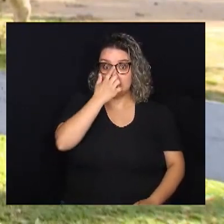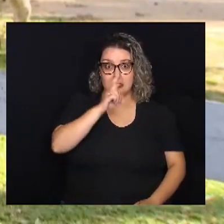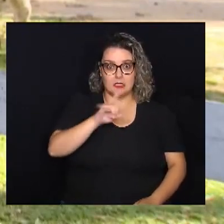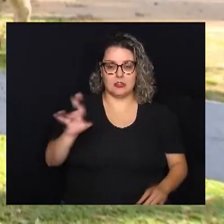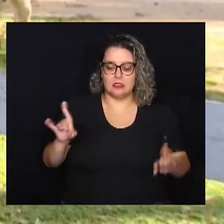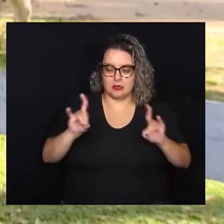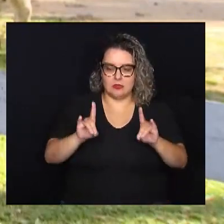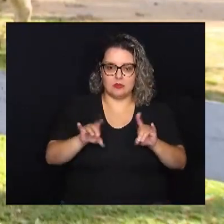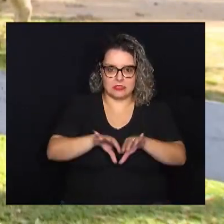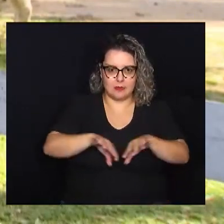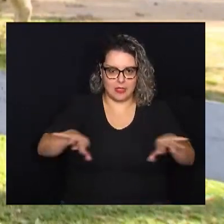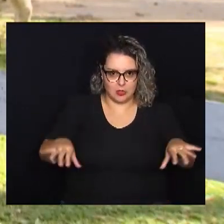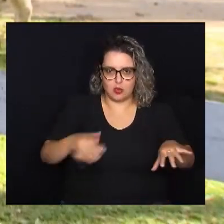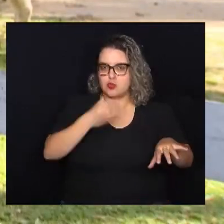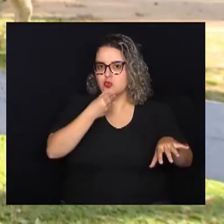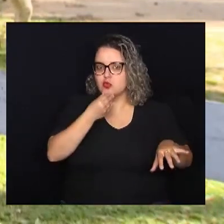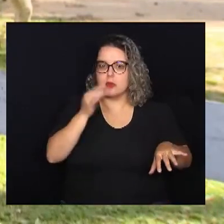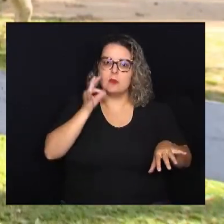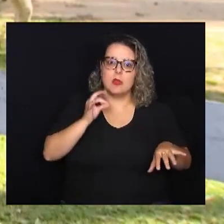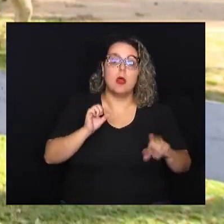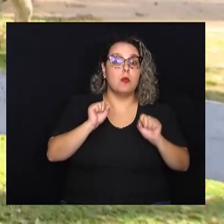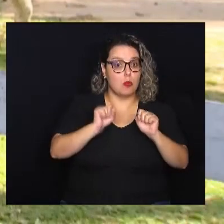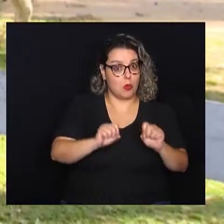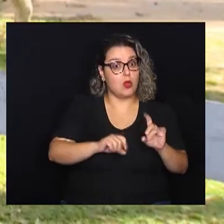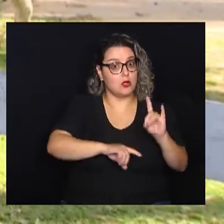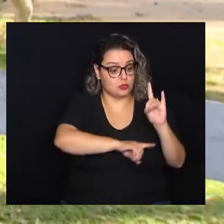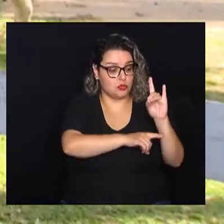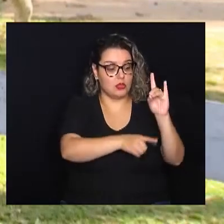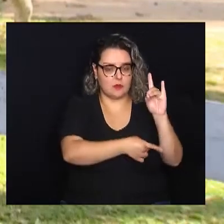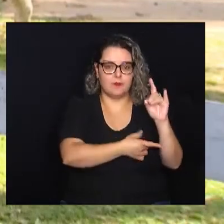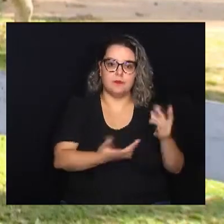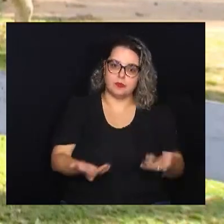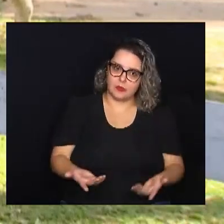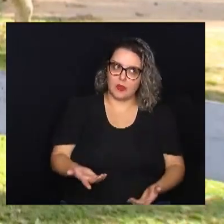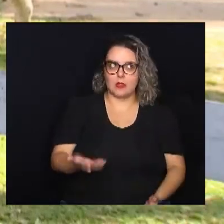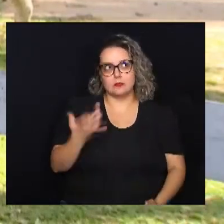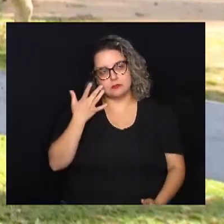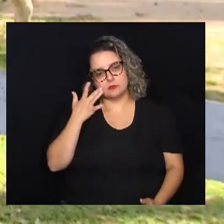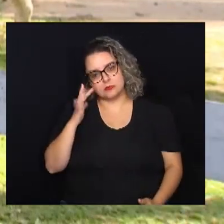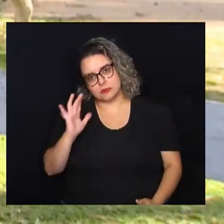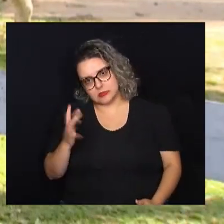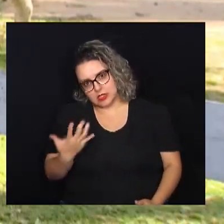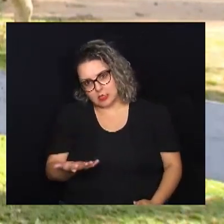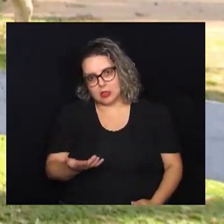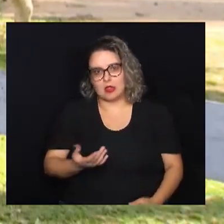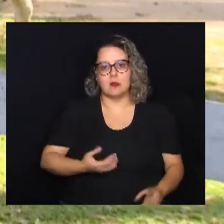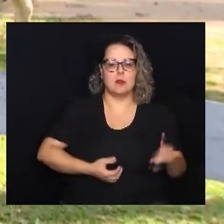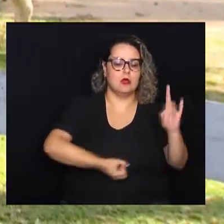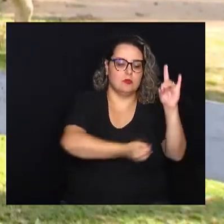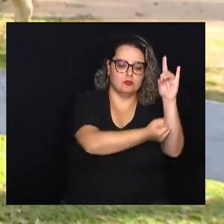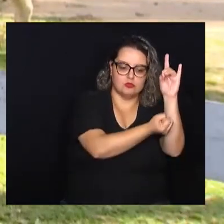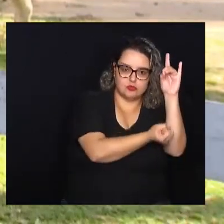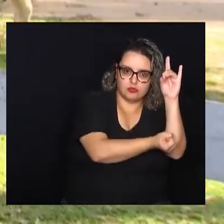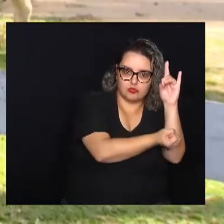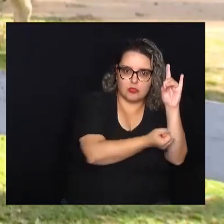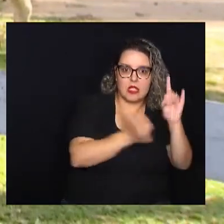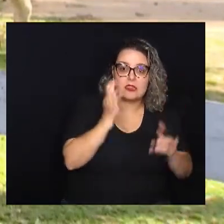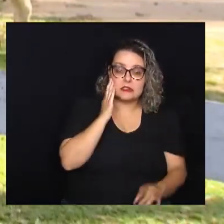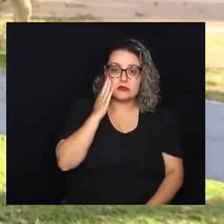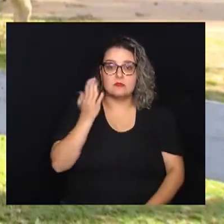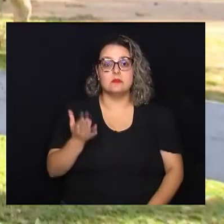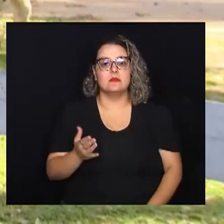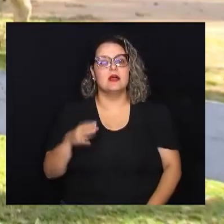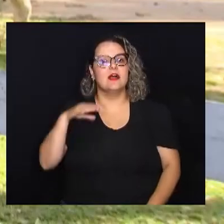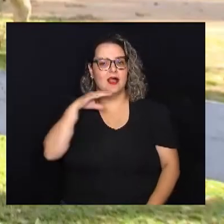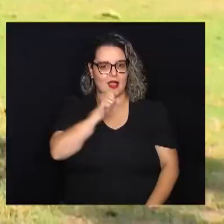estar gestante novamente logo é que agora é muito cedo para a gente estar fazendo exames ultrassonográficos e tudo mais mas em